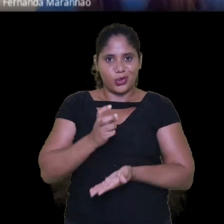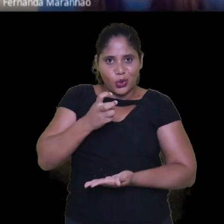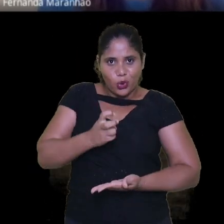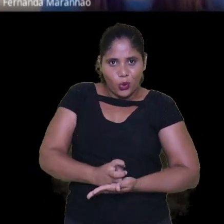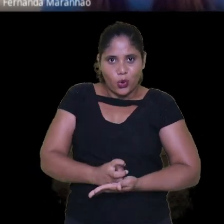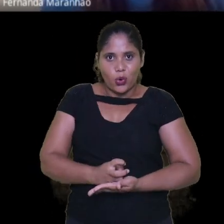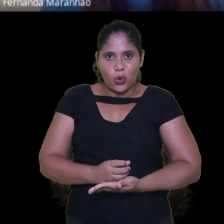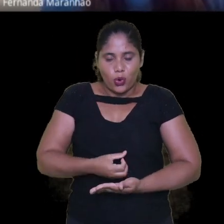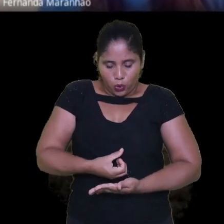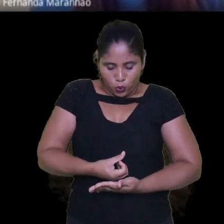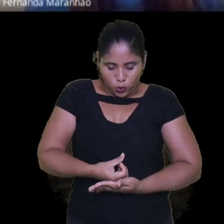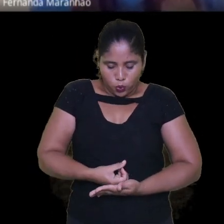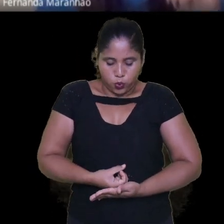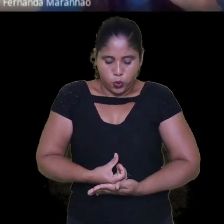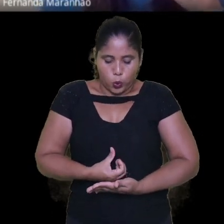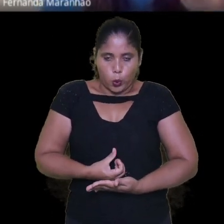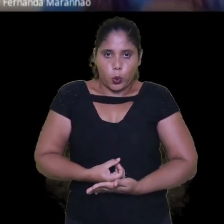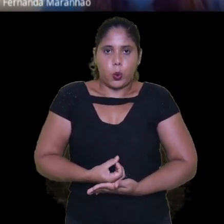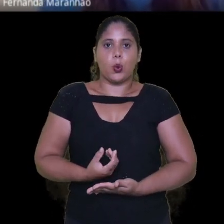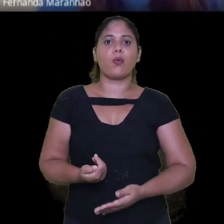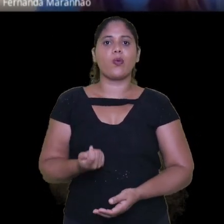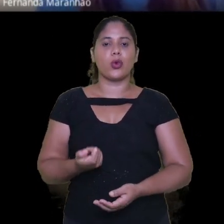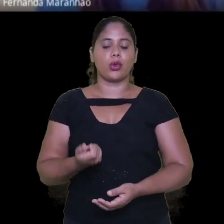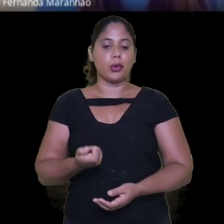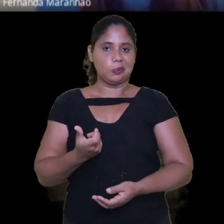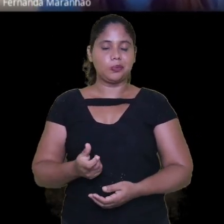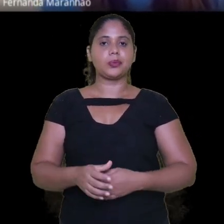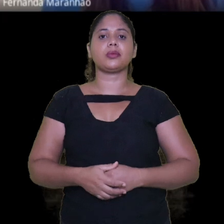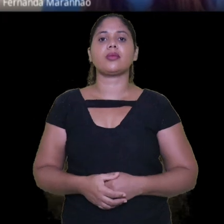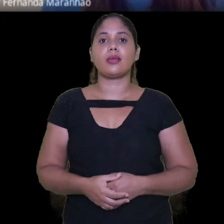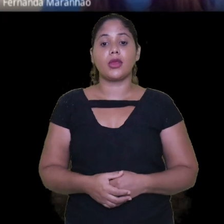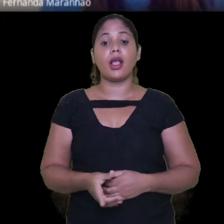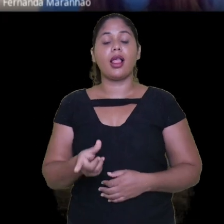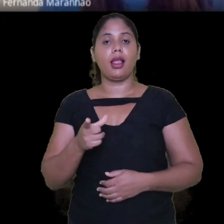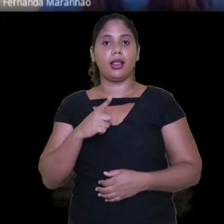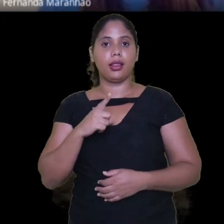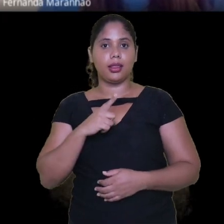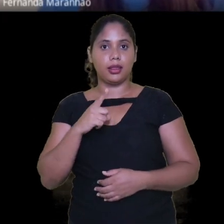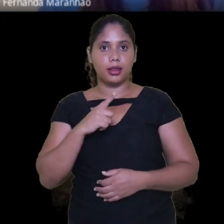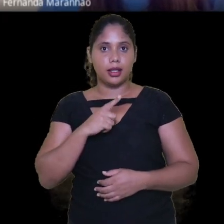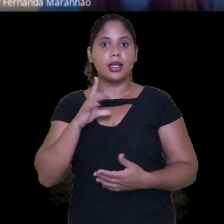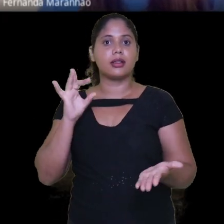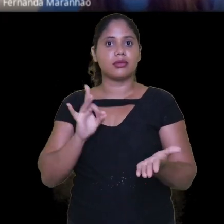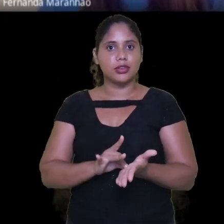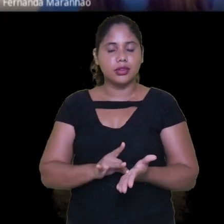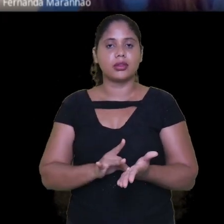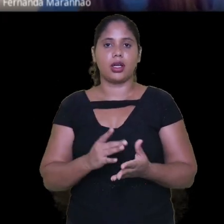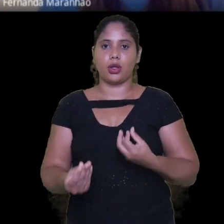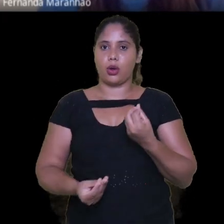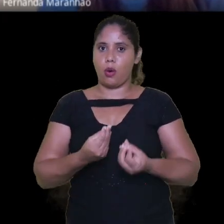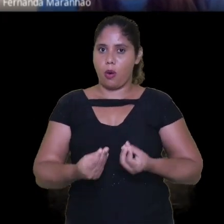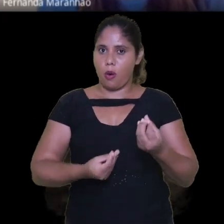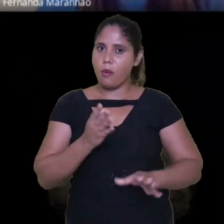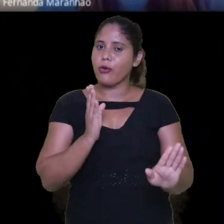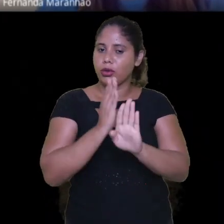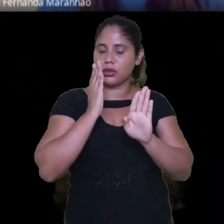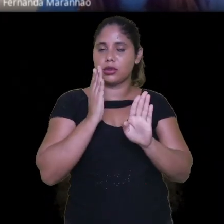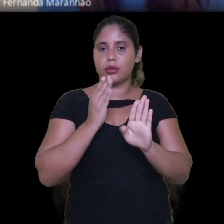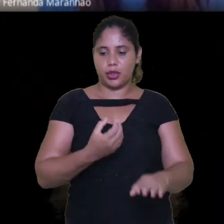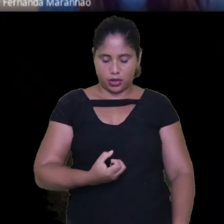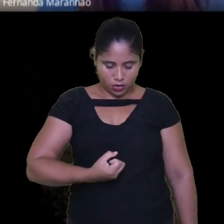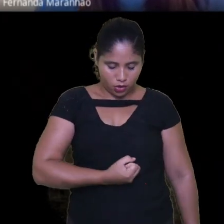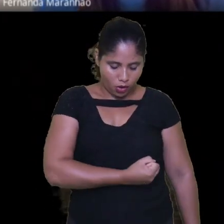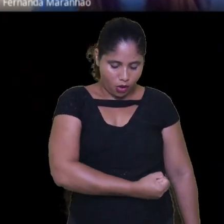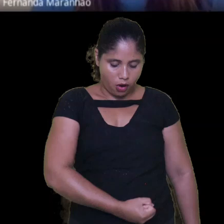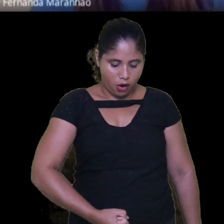sinal de alerta, em que a suspeita clínica e a confirmação através de ultrassonografia é relembrada.